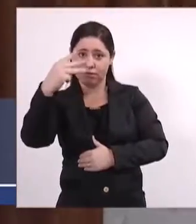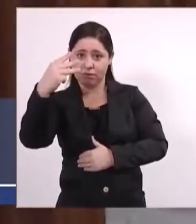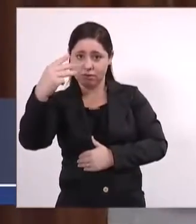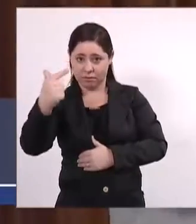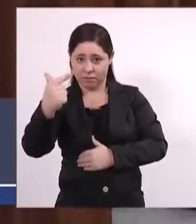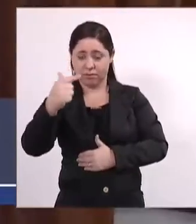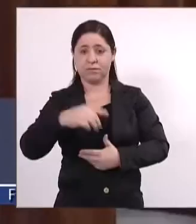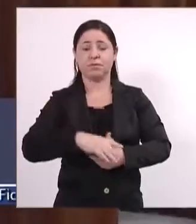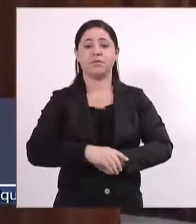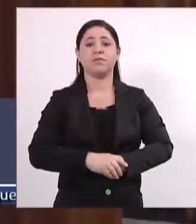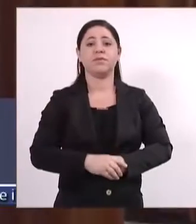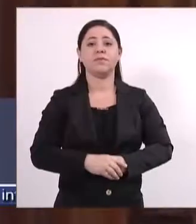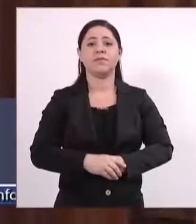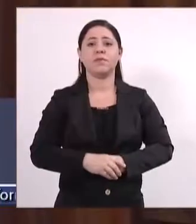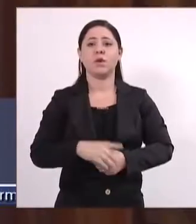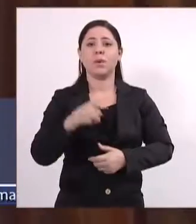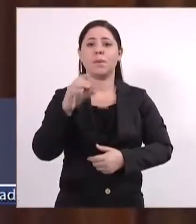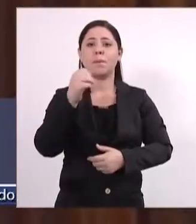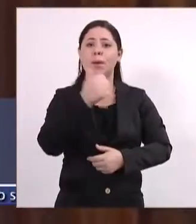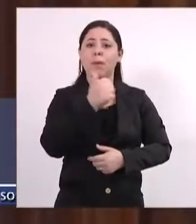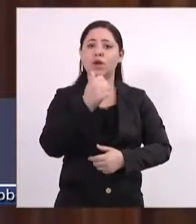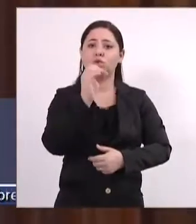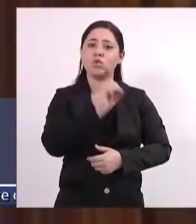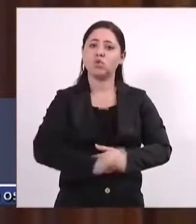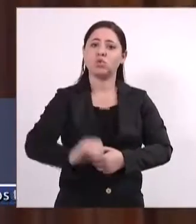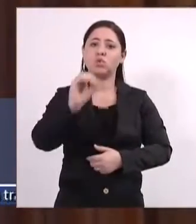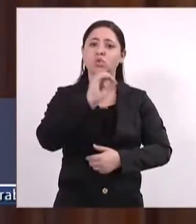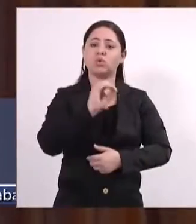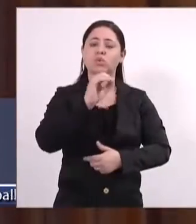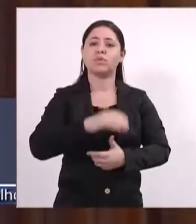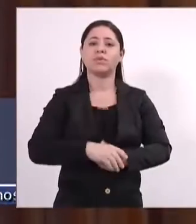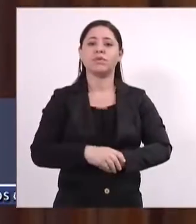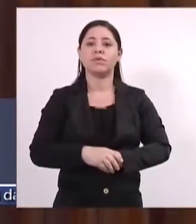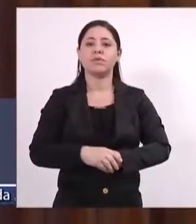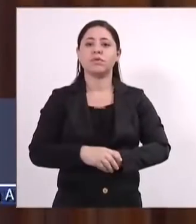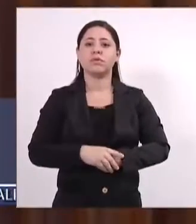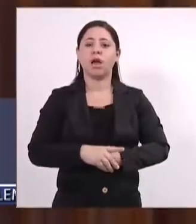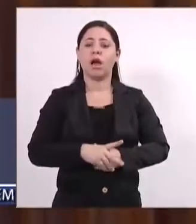10.032, de 1º de outubro, a